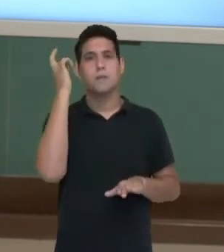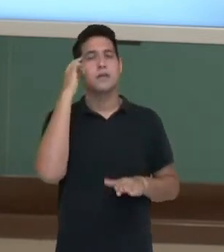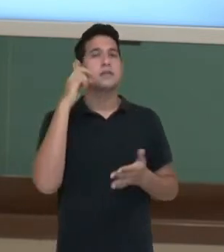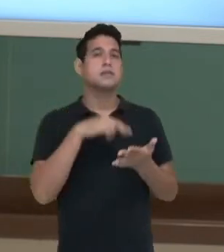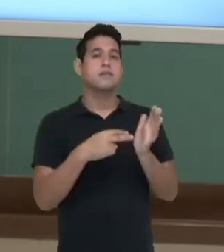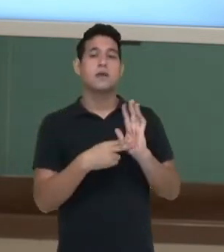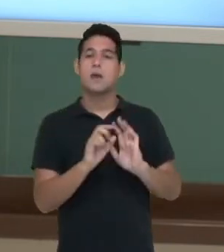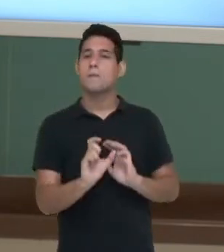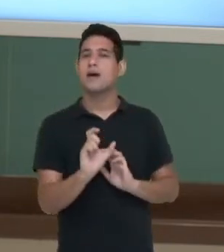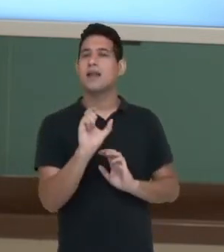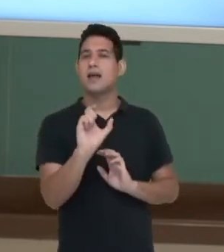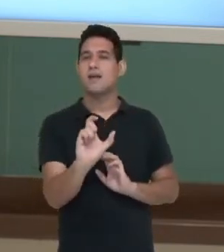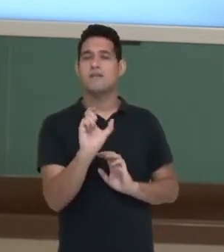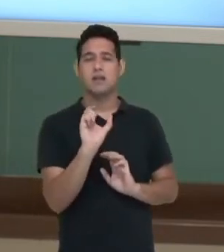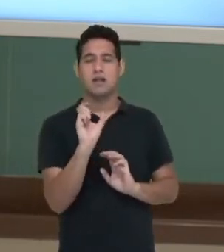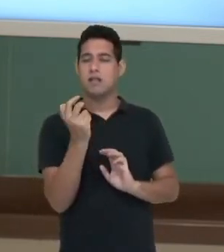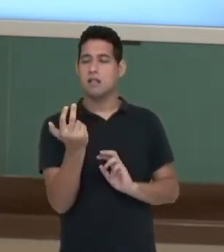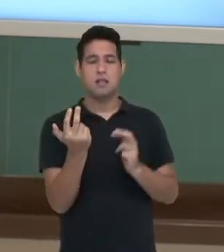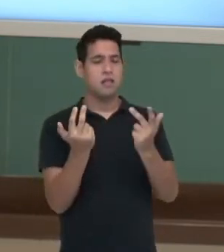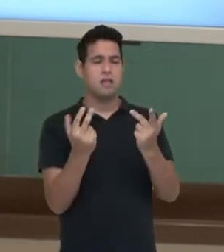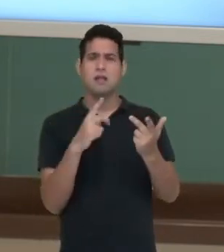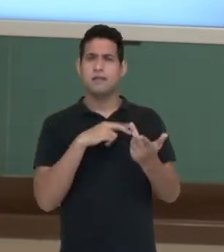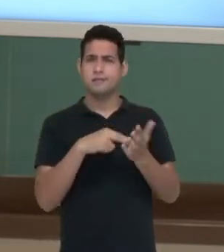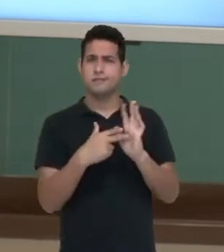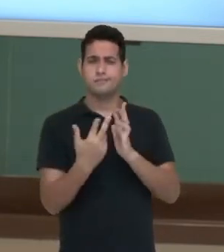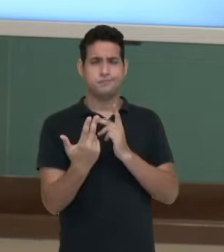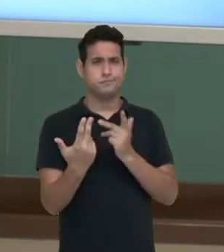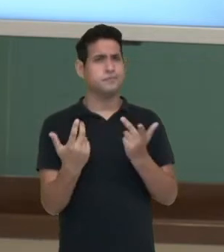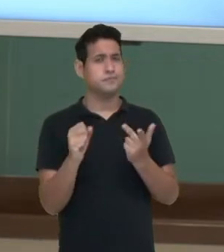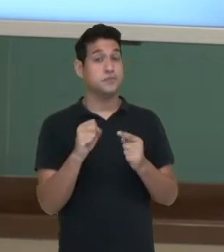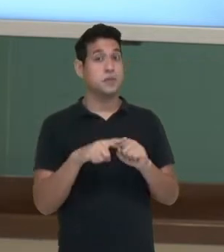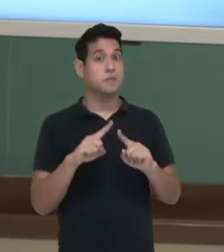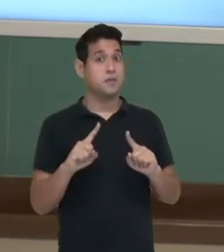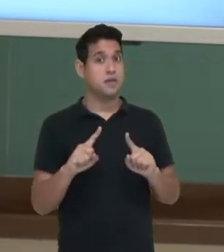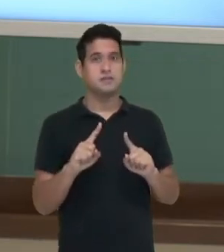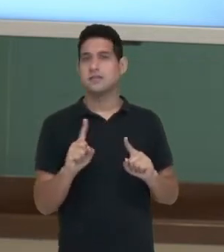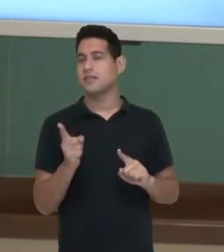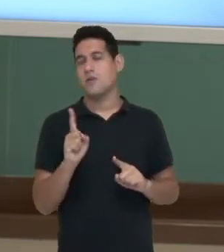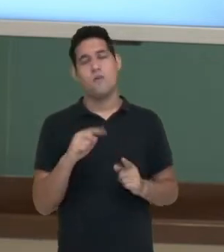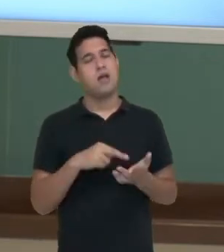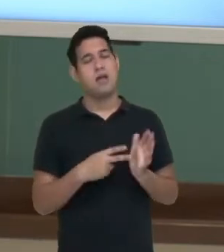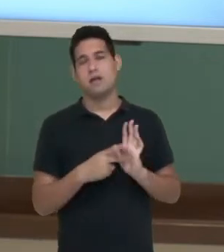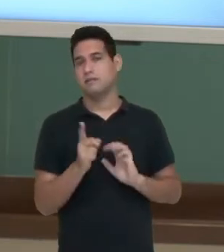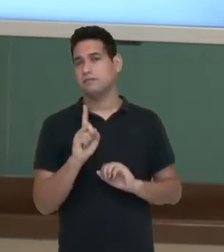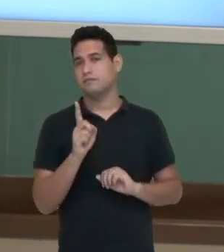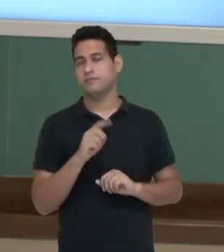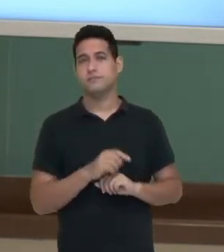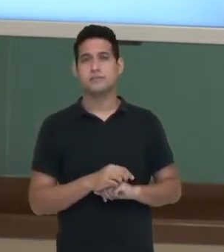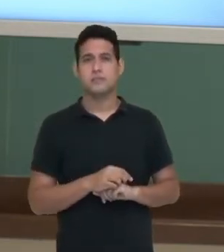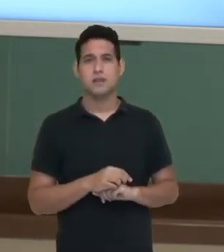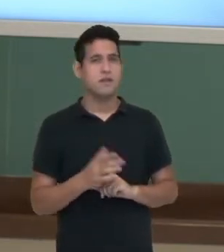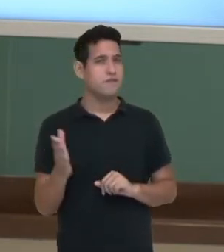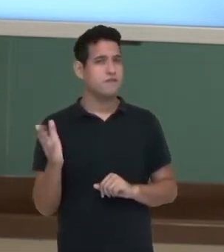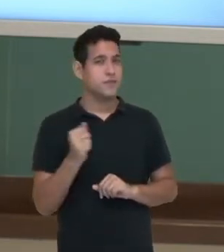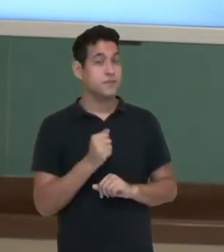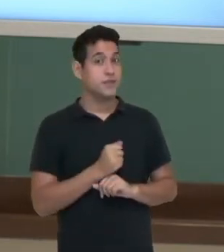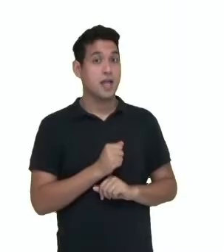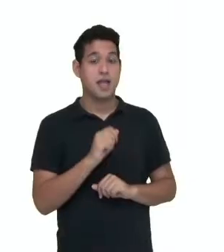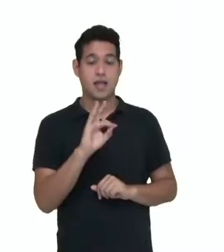palavras sinônimas, ou seja, que têm o mesmo significado. No entanto, não, ok? Bora lá.